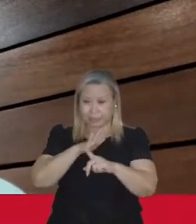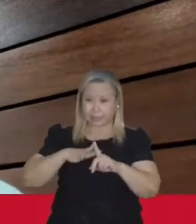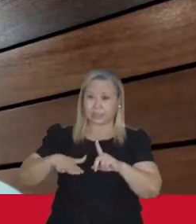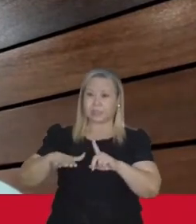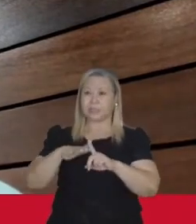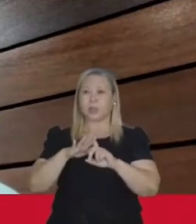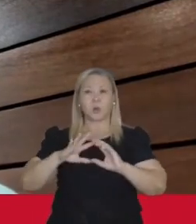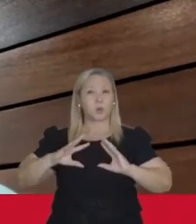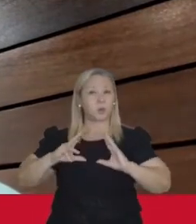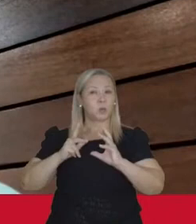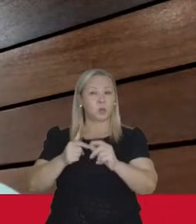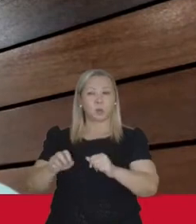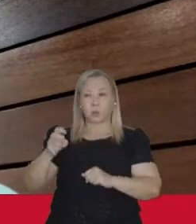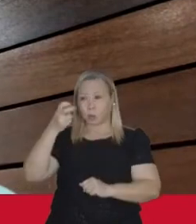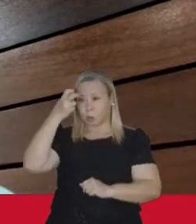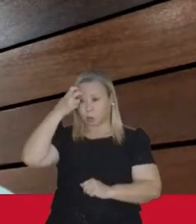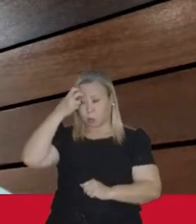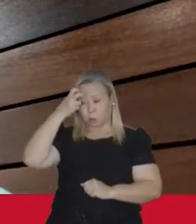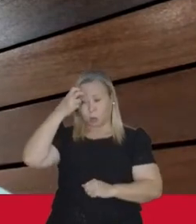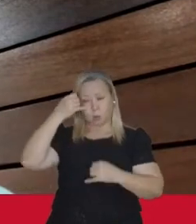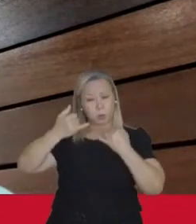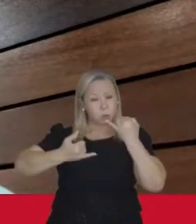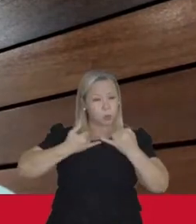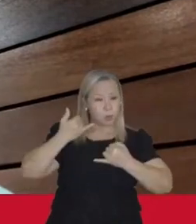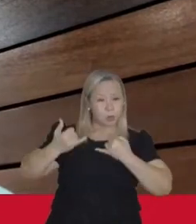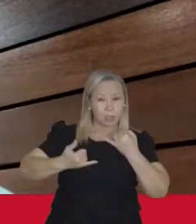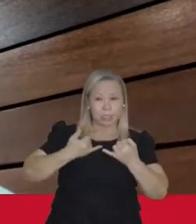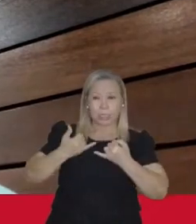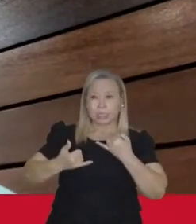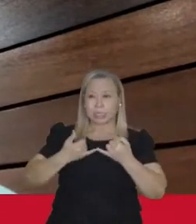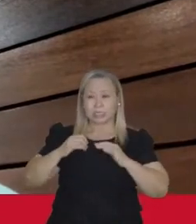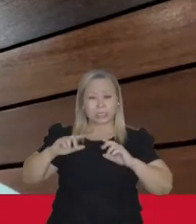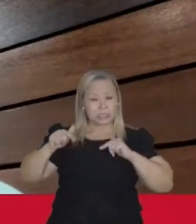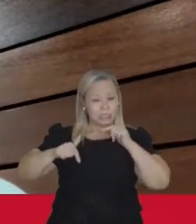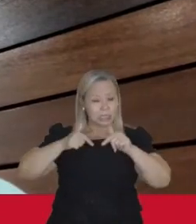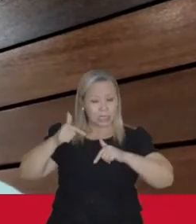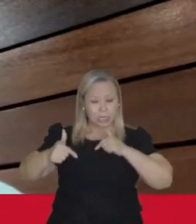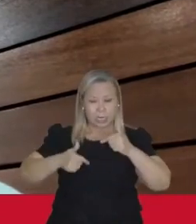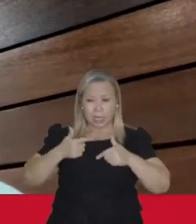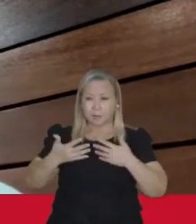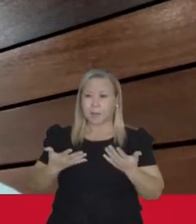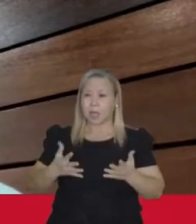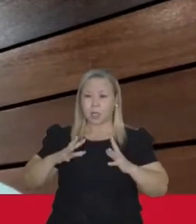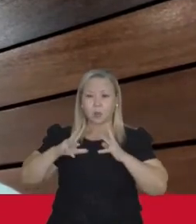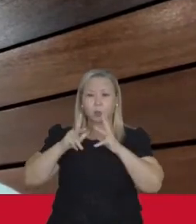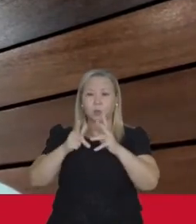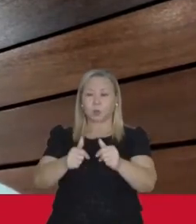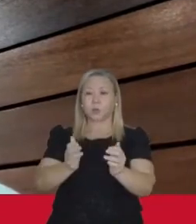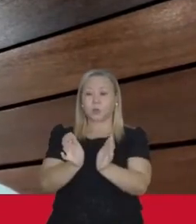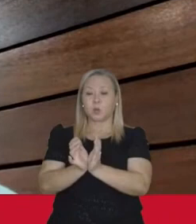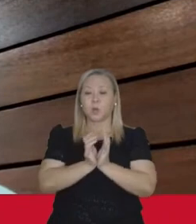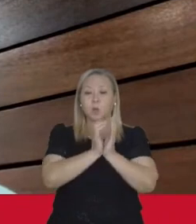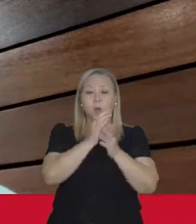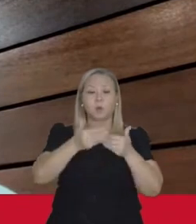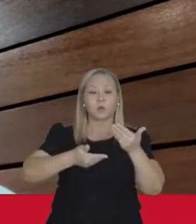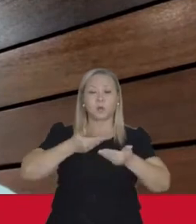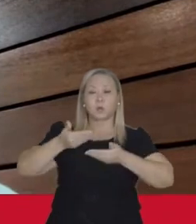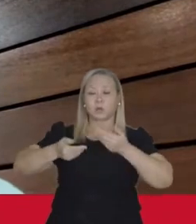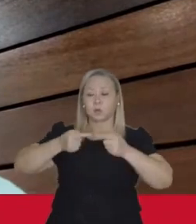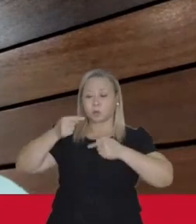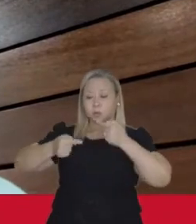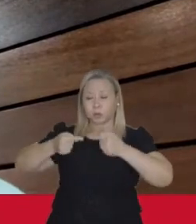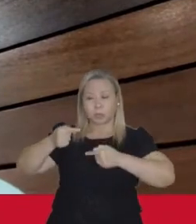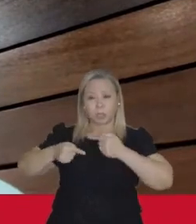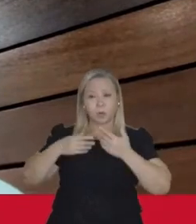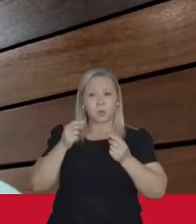social, né, cultura, lazer, esporte, trabalho, emprego, isso é um conjunto de políticas